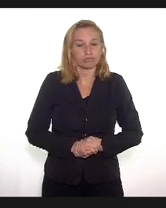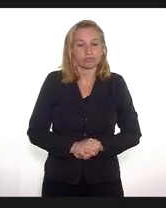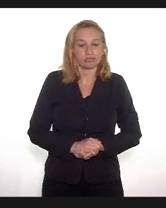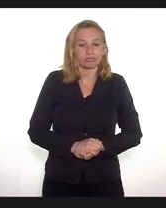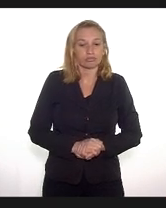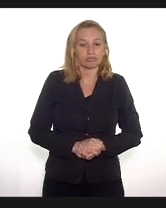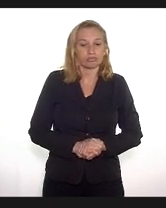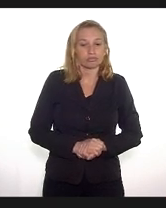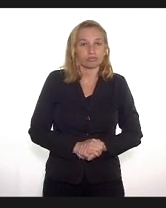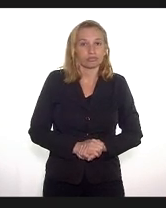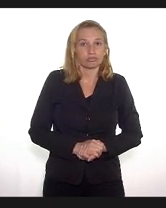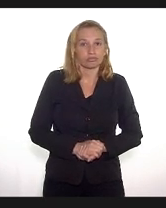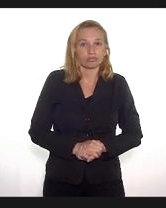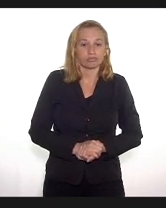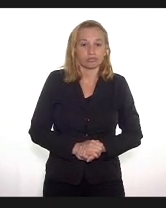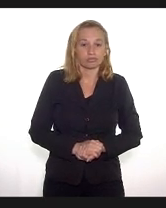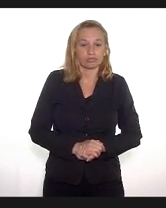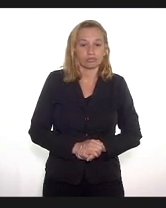a participação